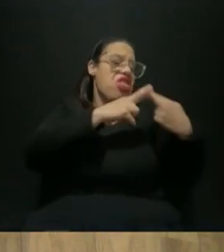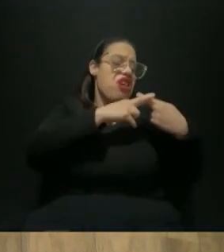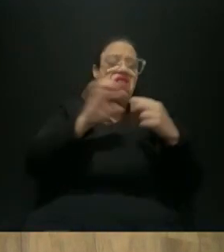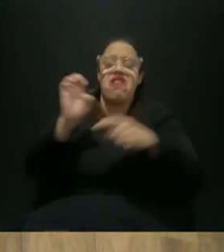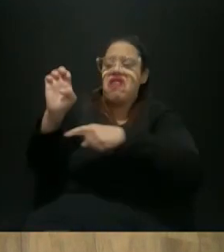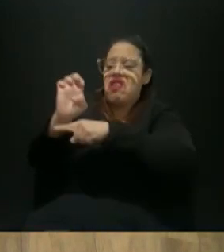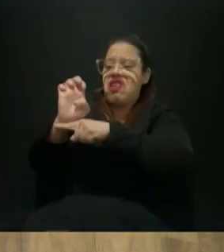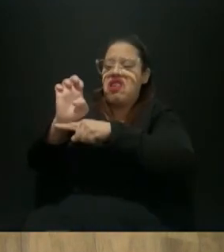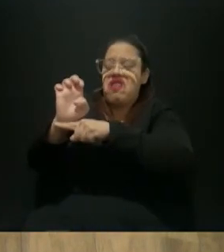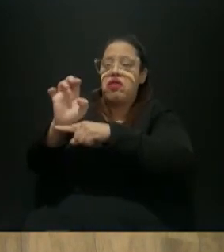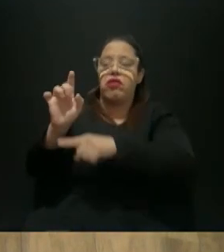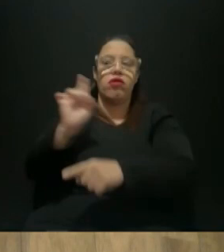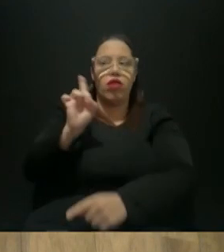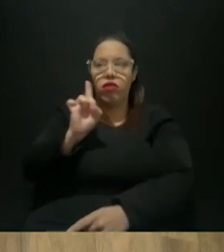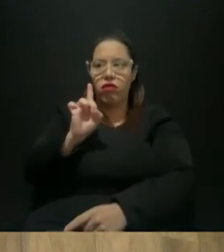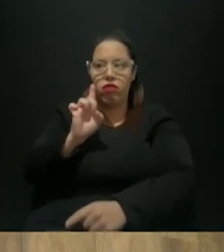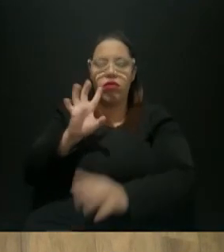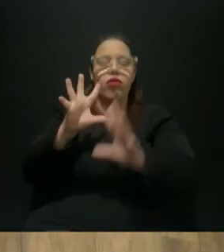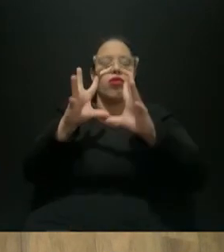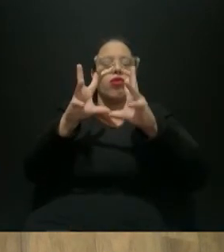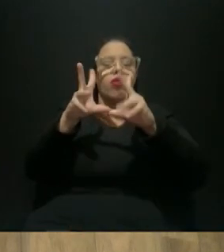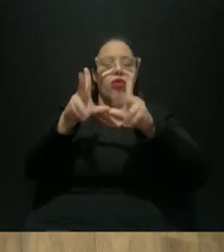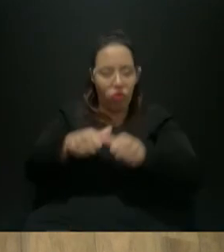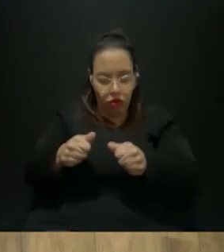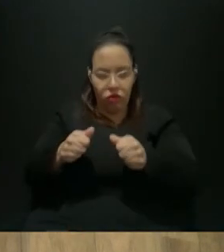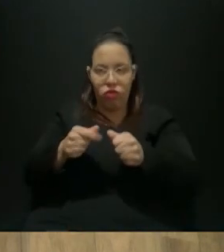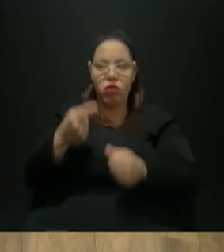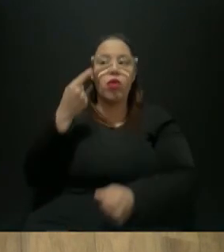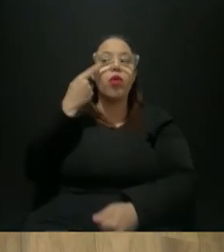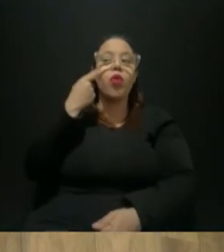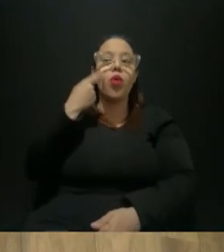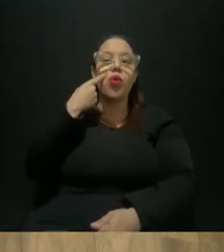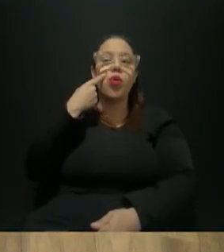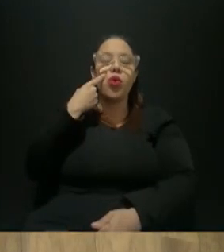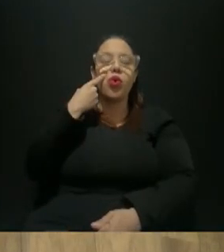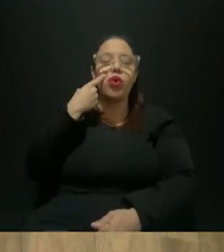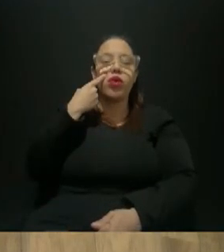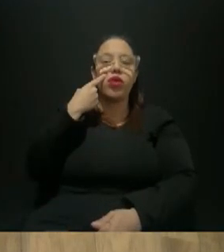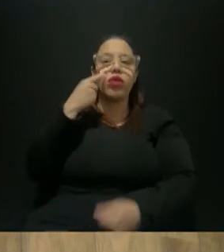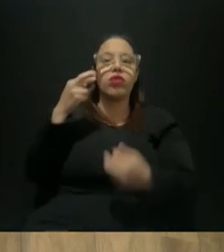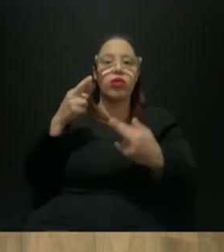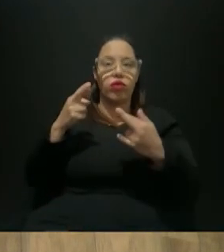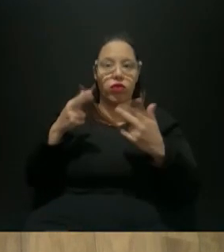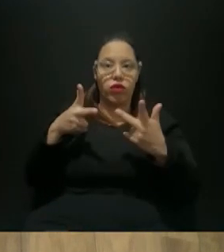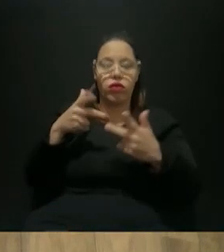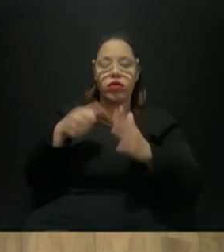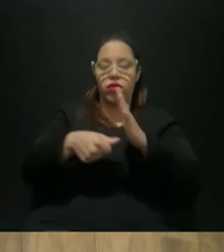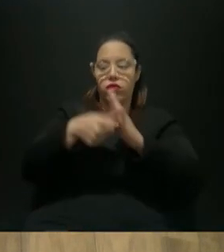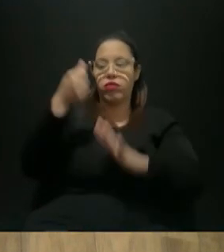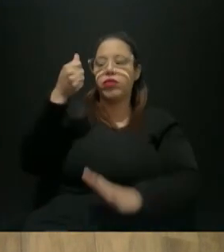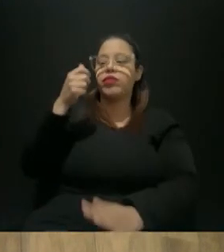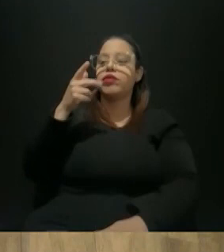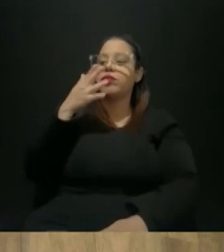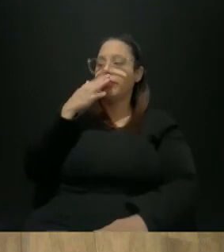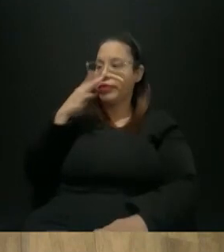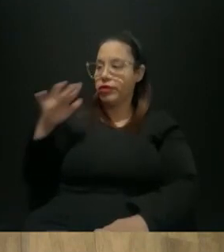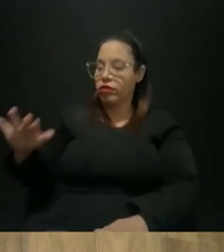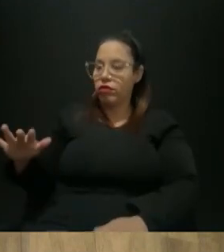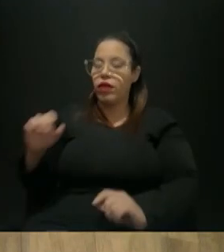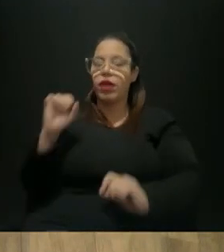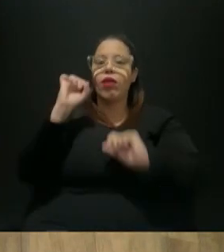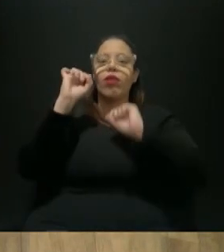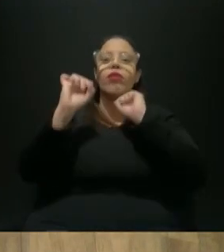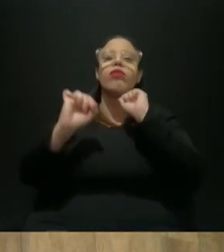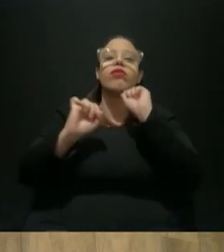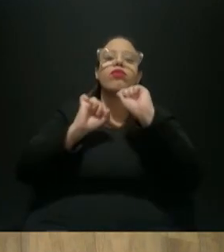uma função de todos olhar e ter esse olhar diferenciado para a primeira infância. Mas quando a gente passa